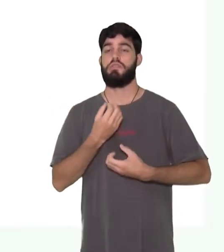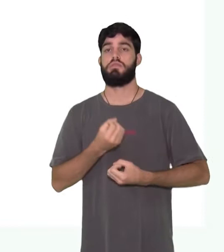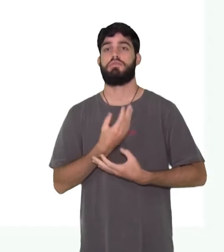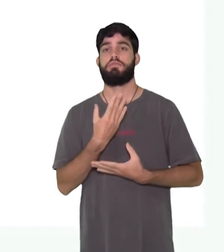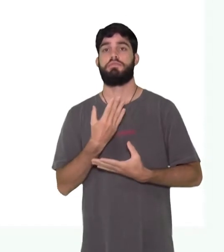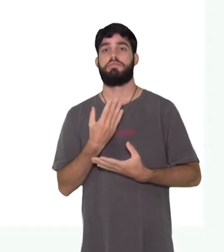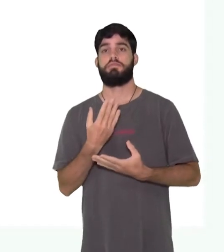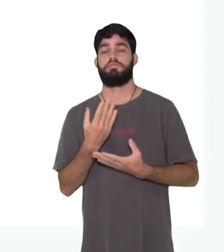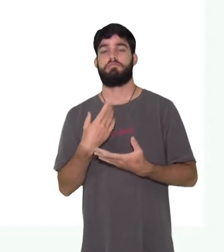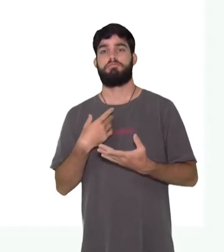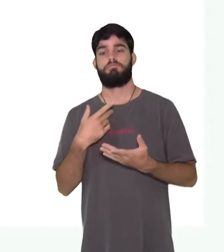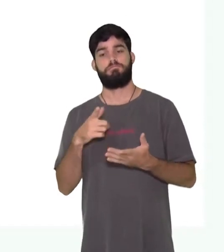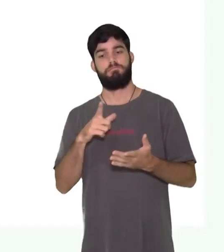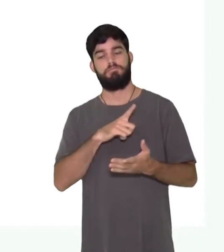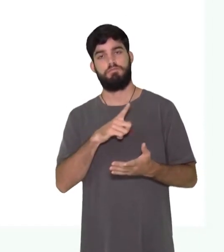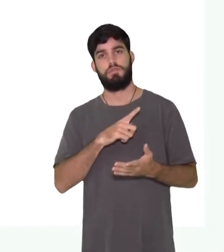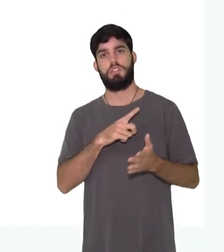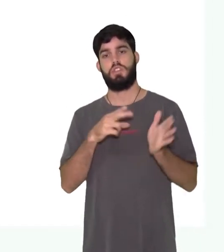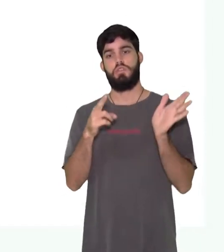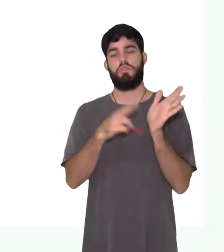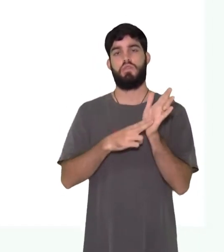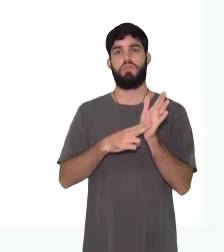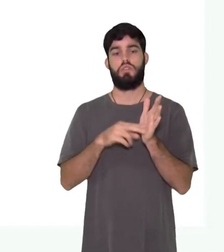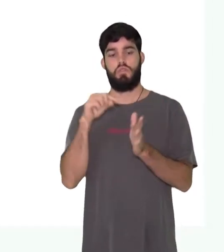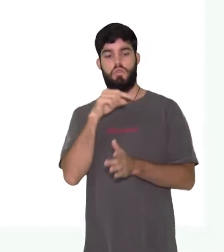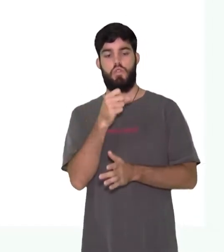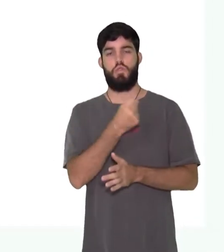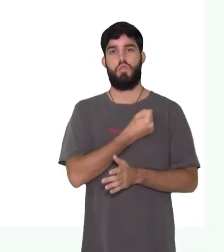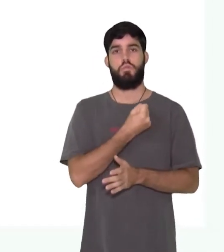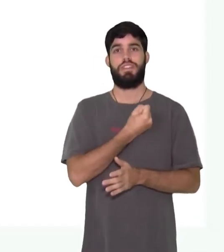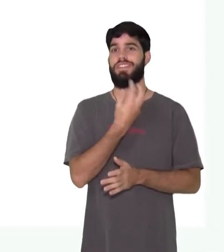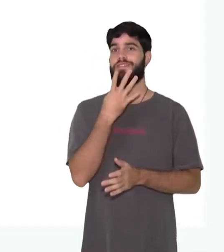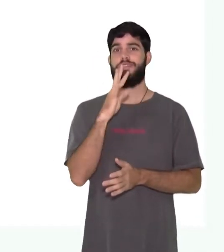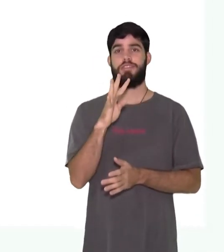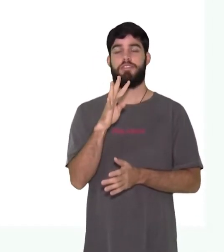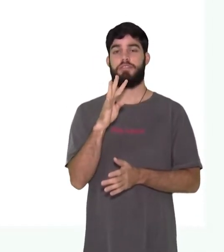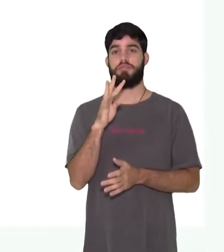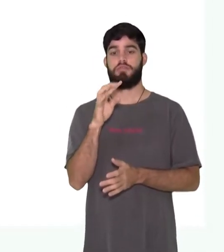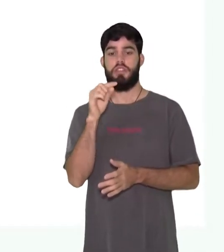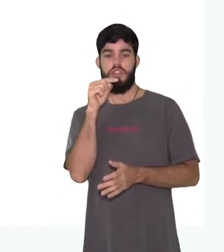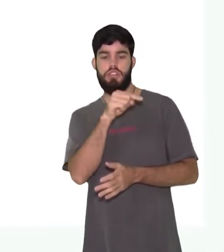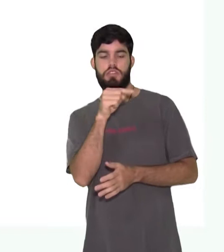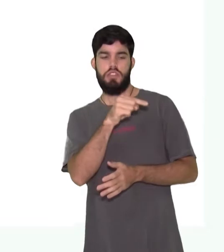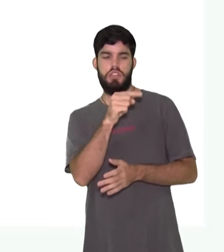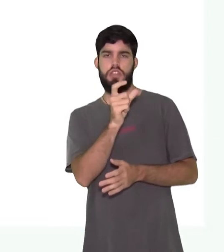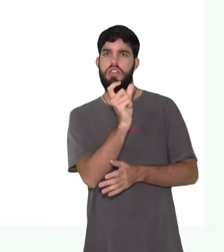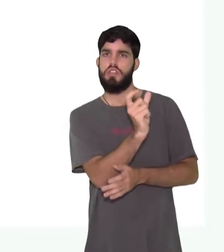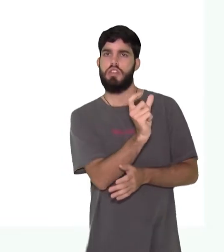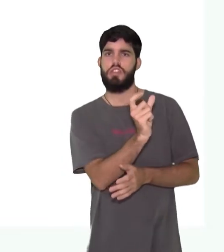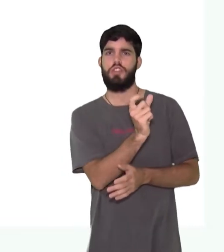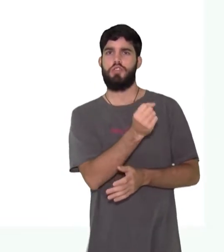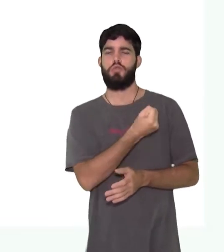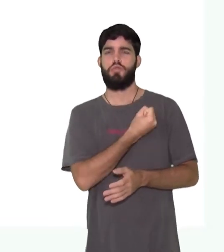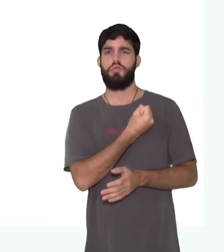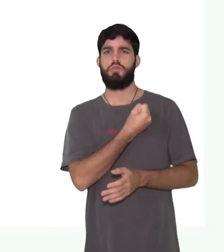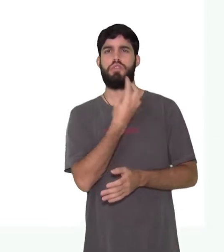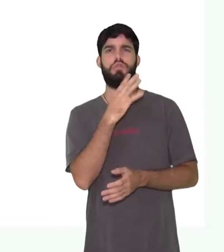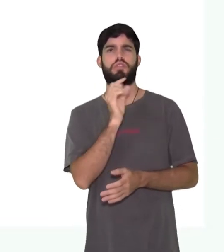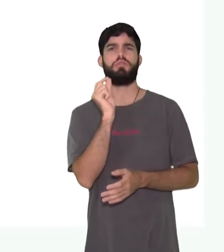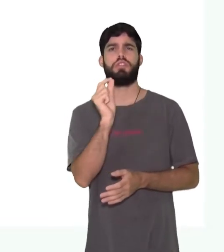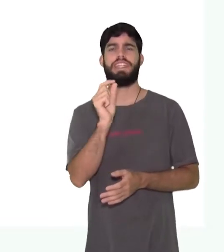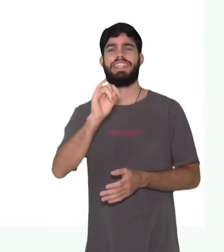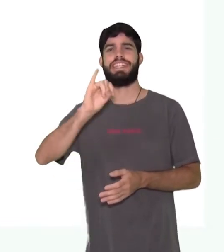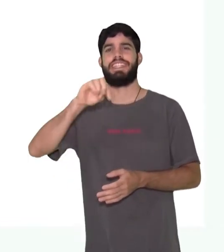algébrica que com tema igualdade para encontrar um valor ainda desconhecido esses valores são chamados de incógnitas